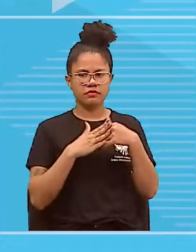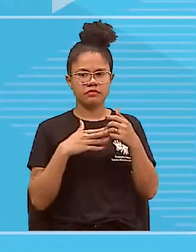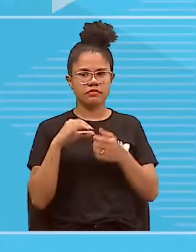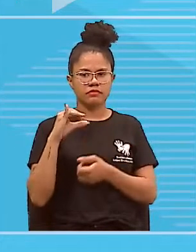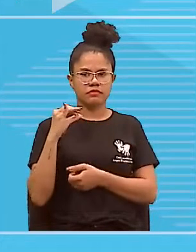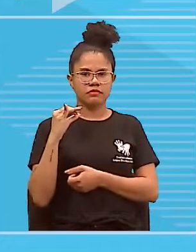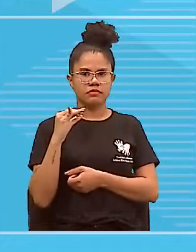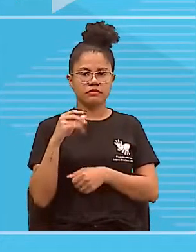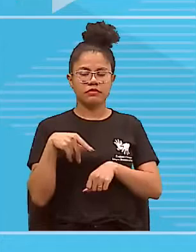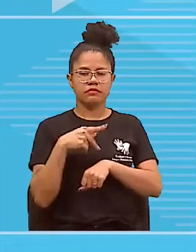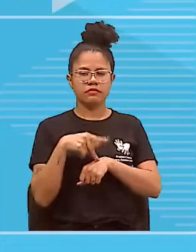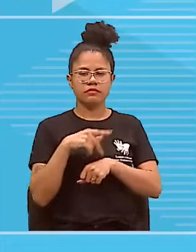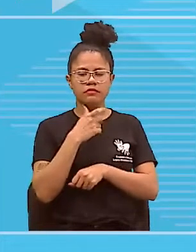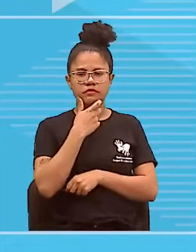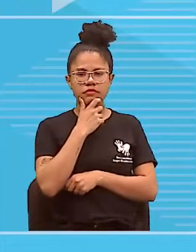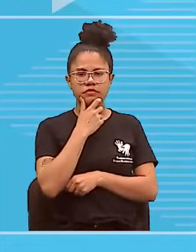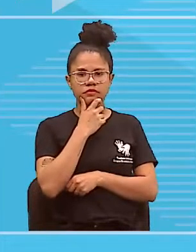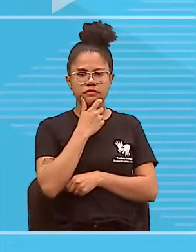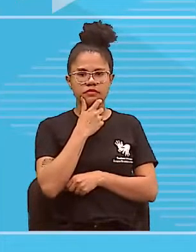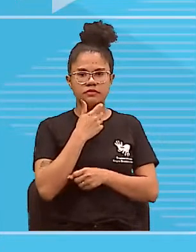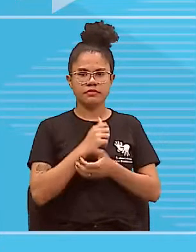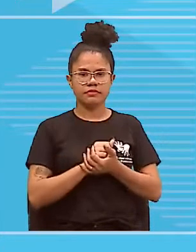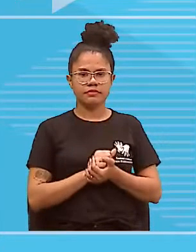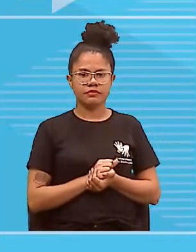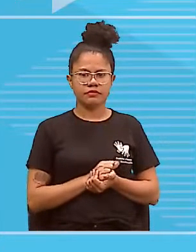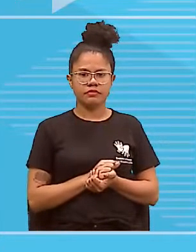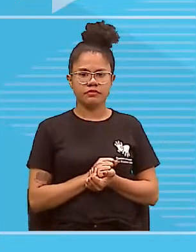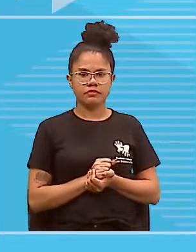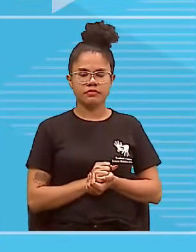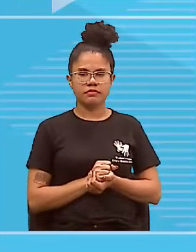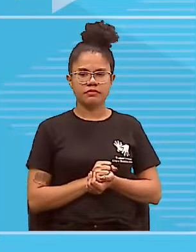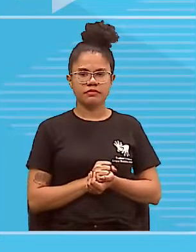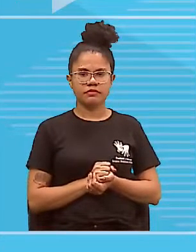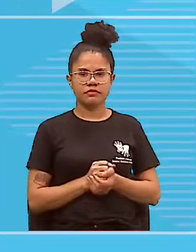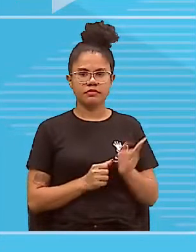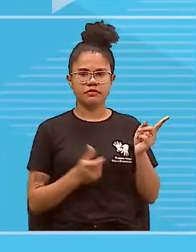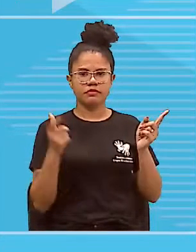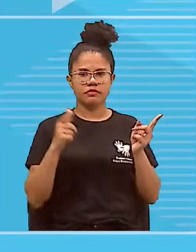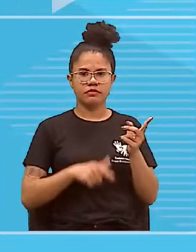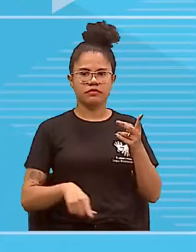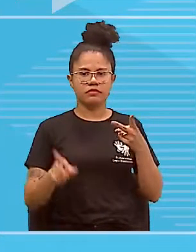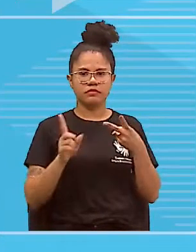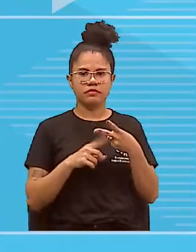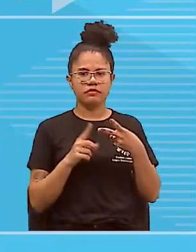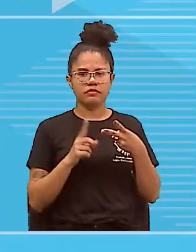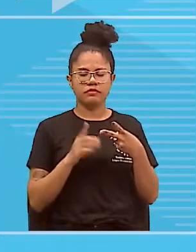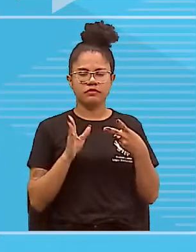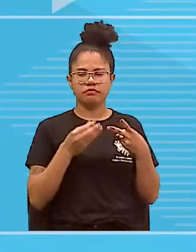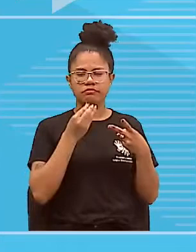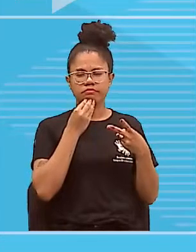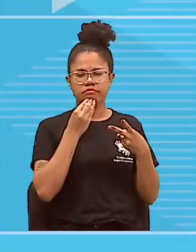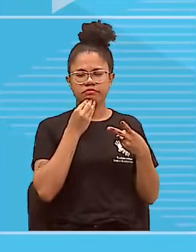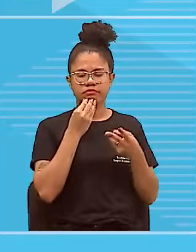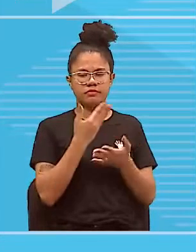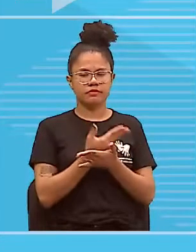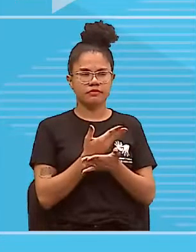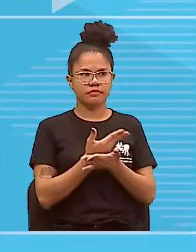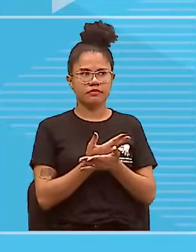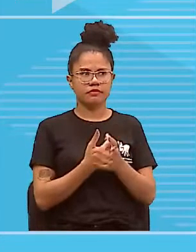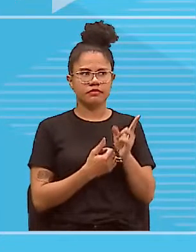Inglaterra e Christian ainda engatinhando aí na física engatinhando nas suas pesquisas